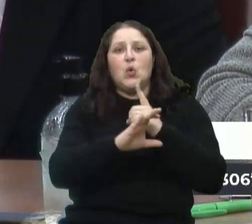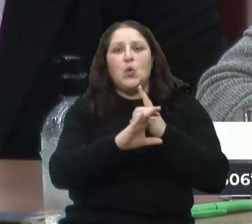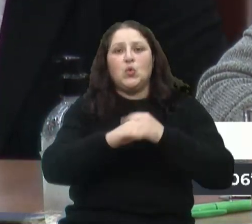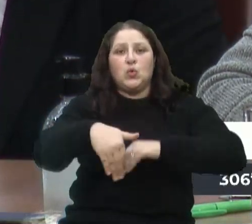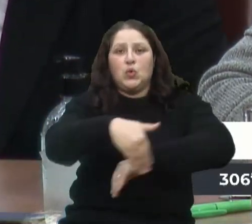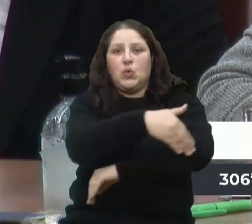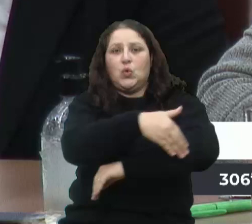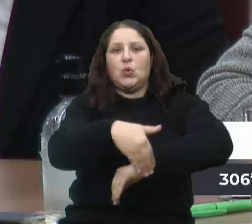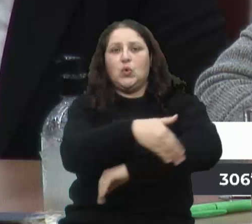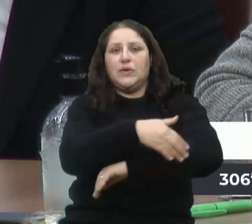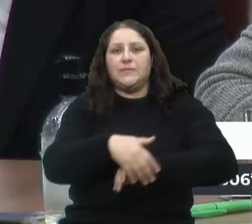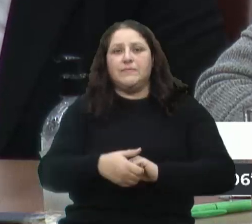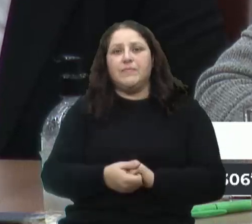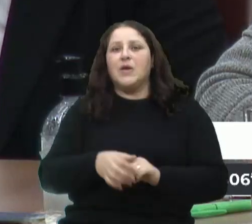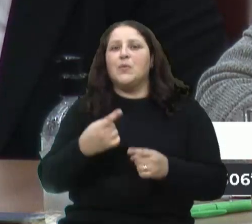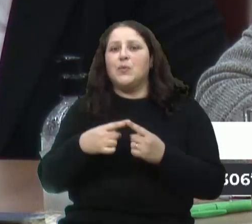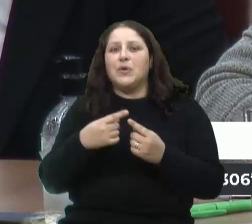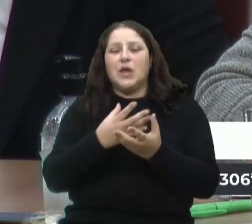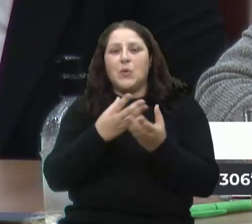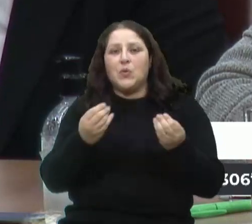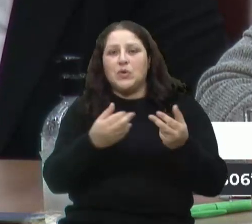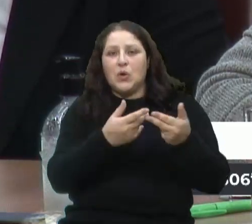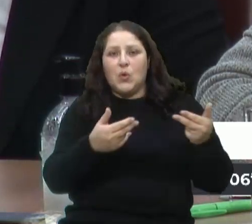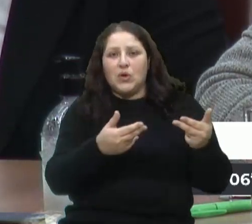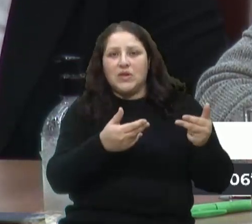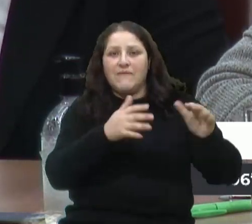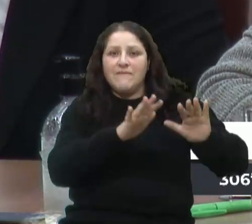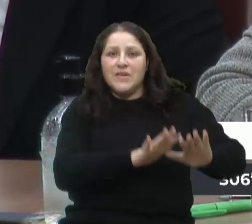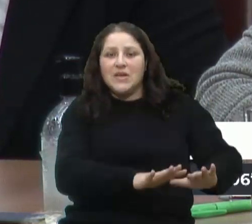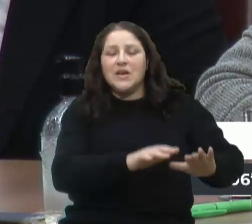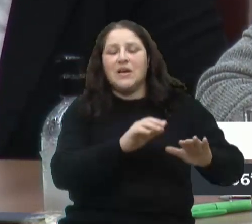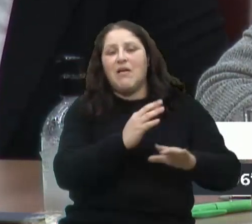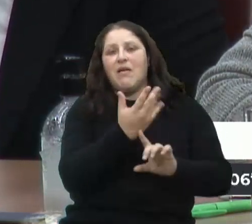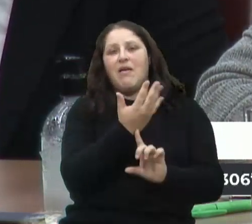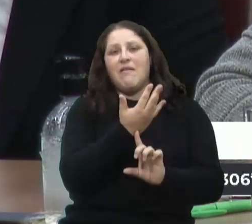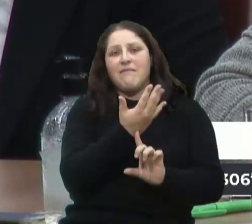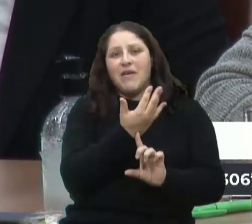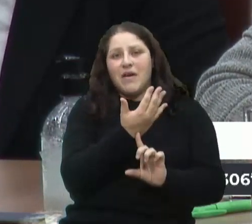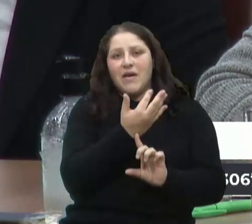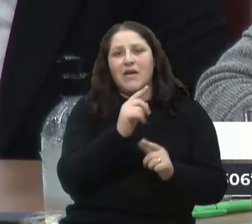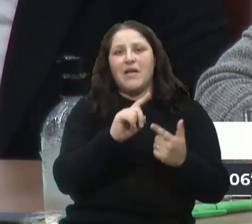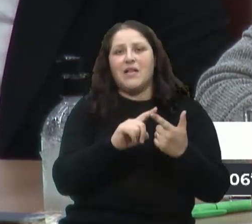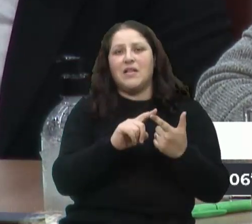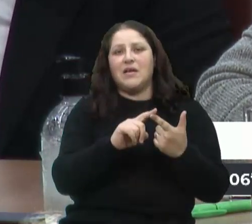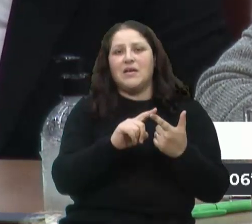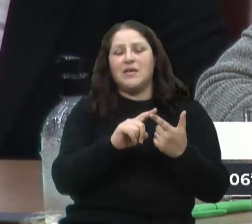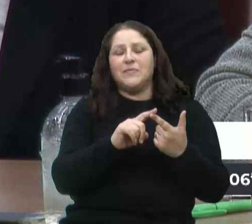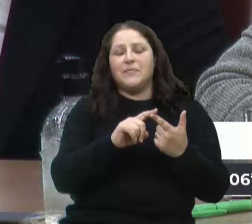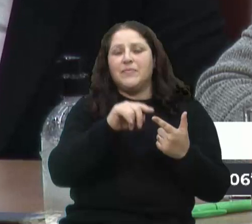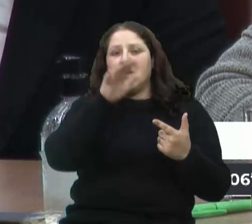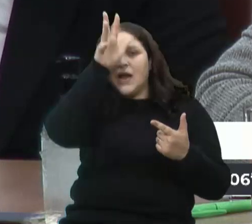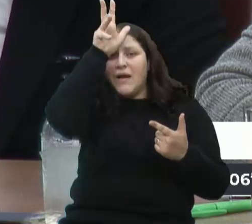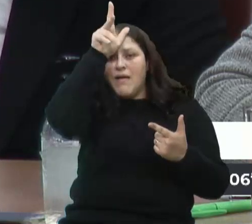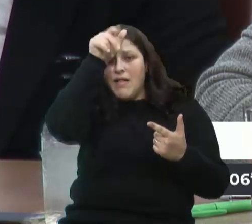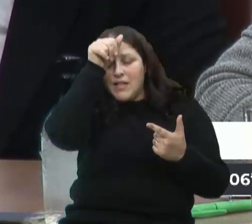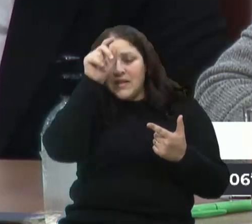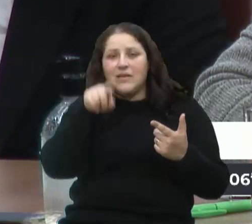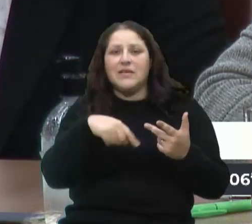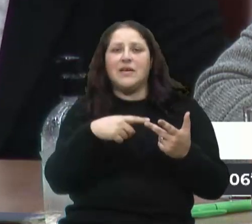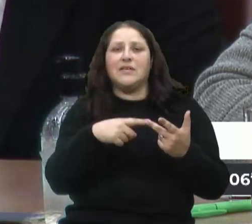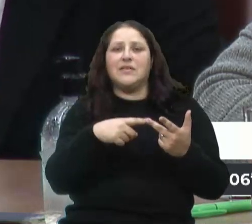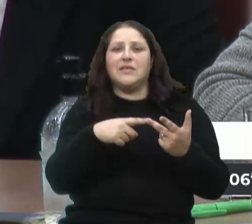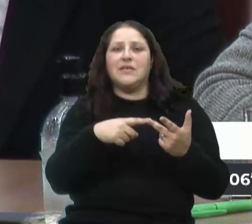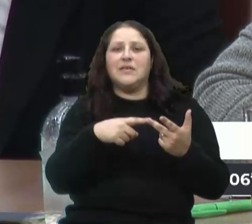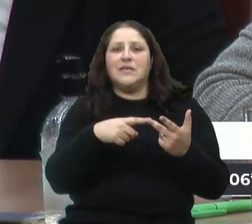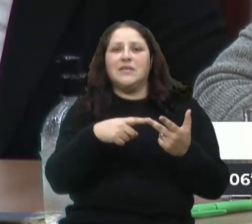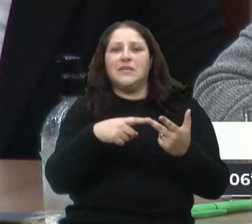questão dos resíduos, né, garrafas, velas, as próprias galinhas, enfim, não poluir o meio